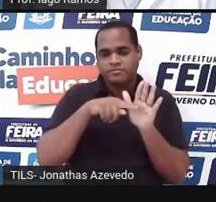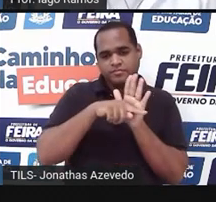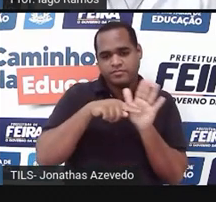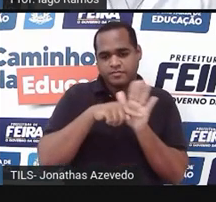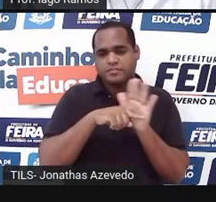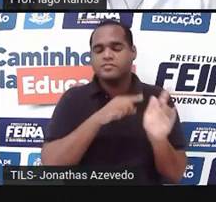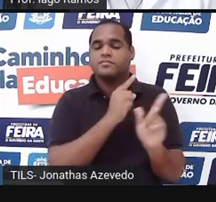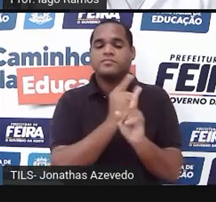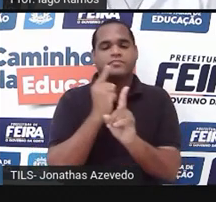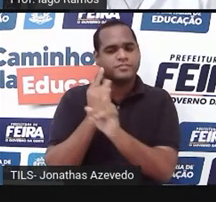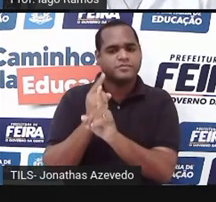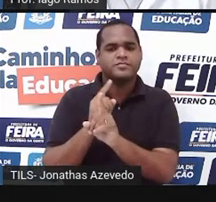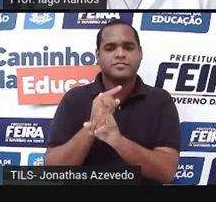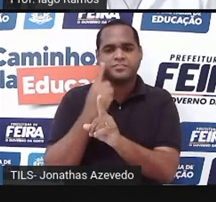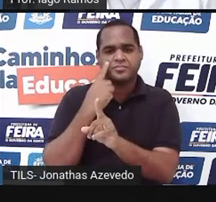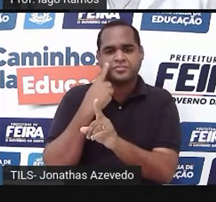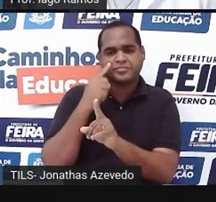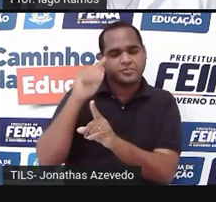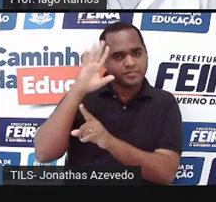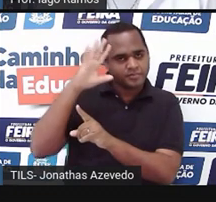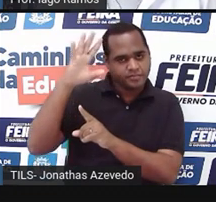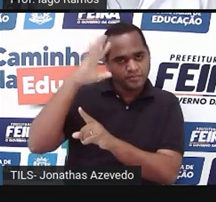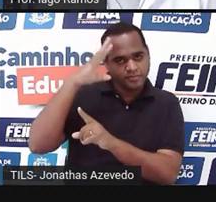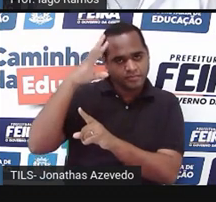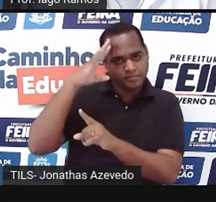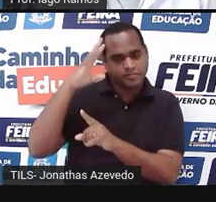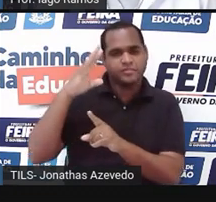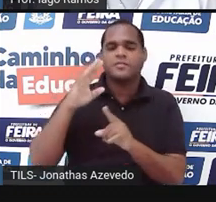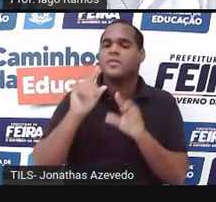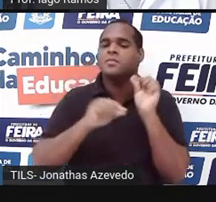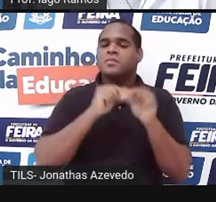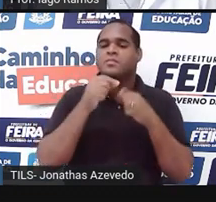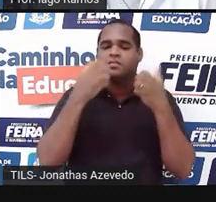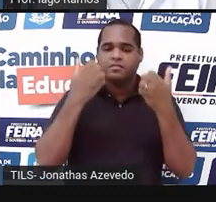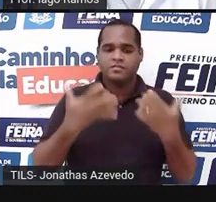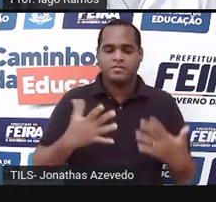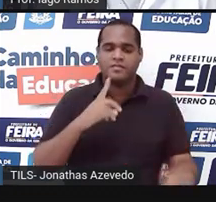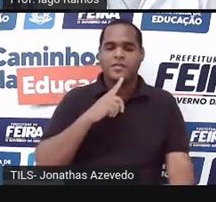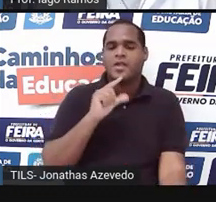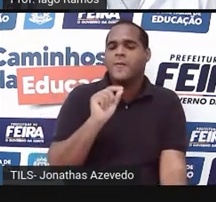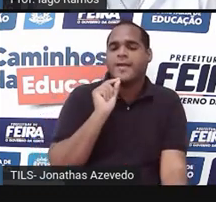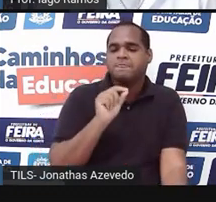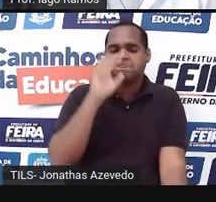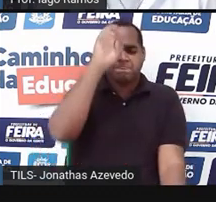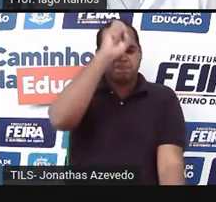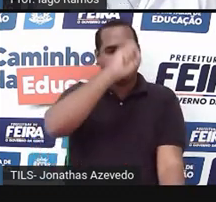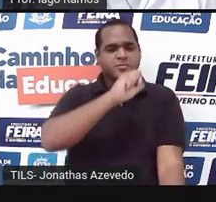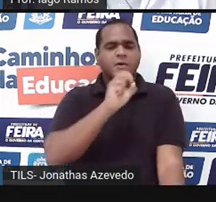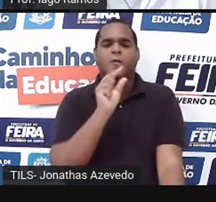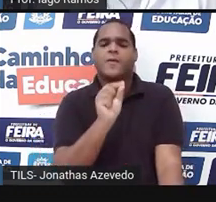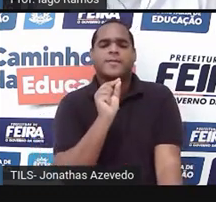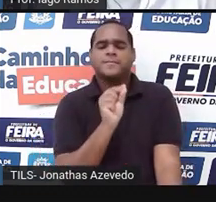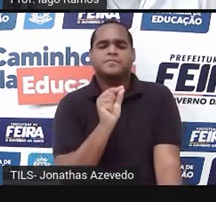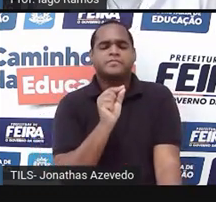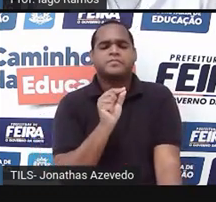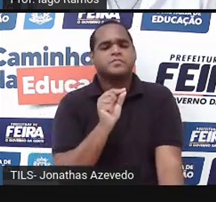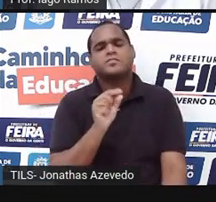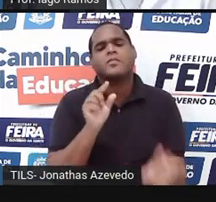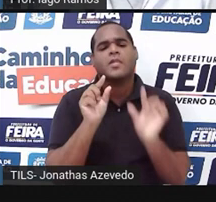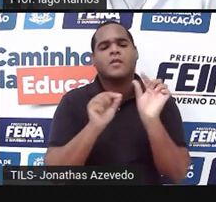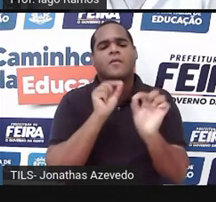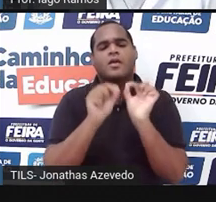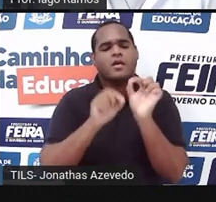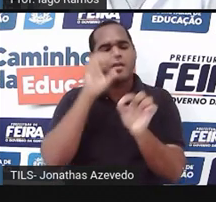É você pensar se você de fato aprender o que a gente trouxe para essa aula tá é o que que aprendeu